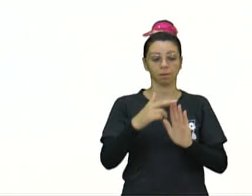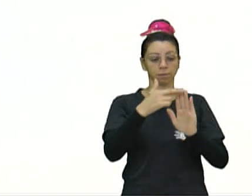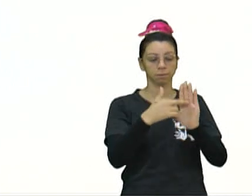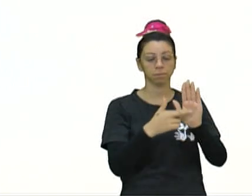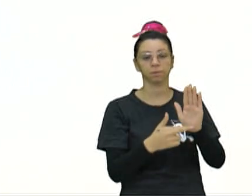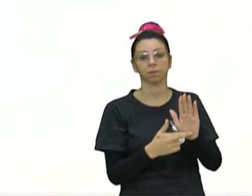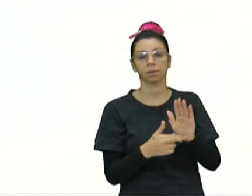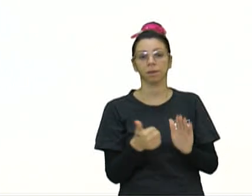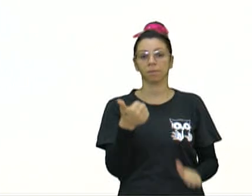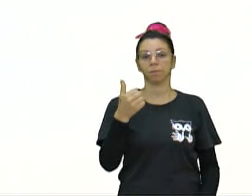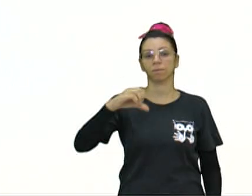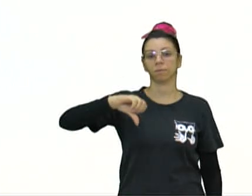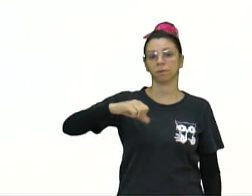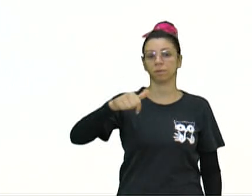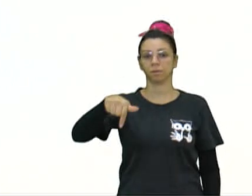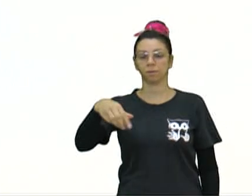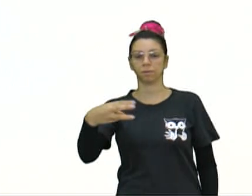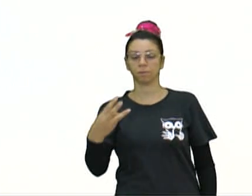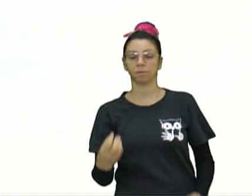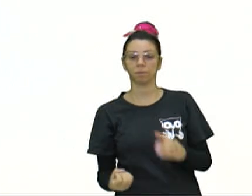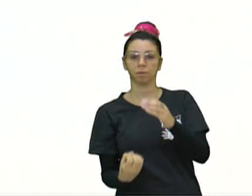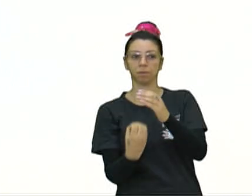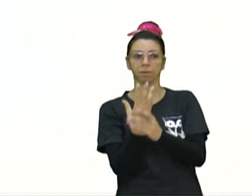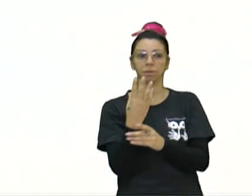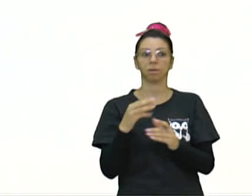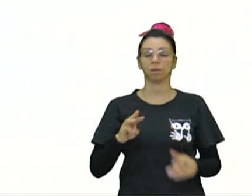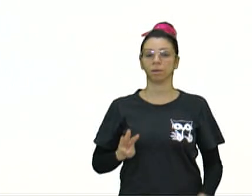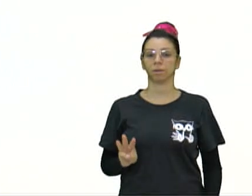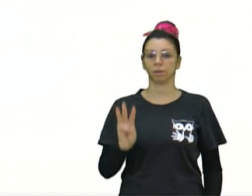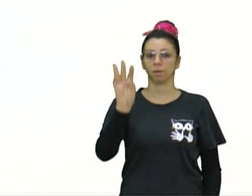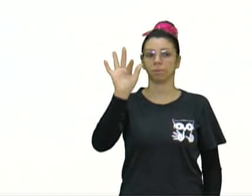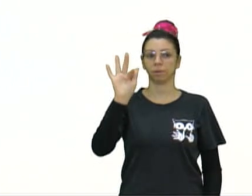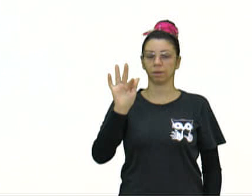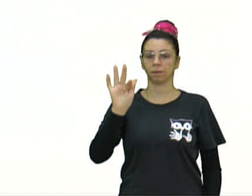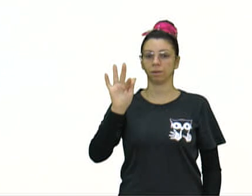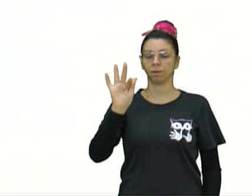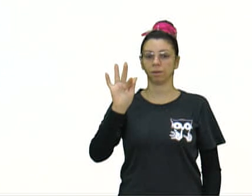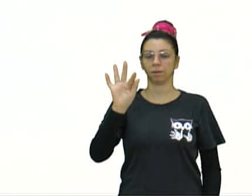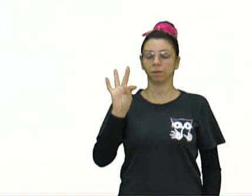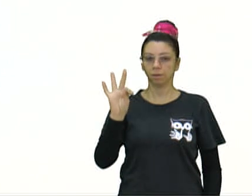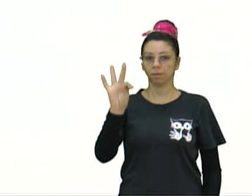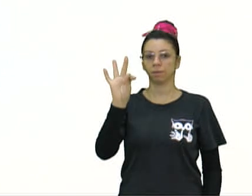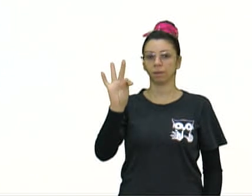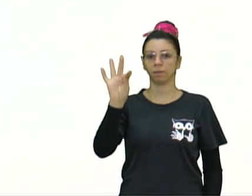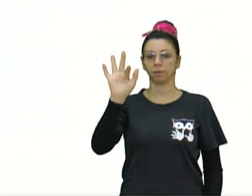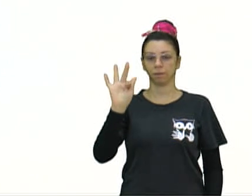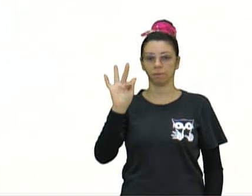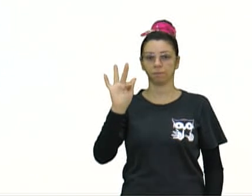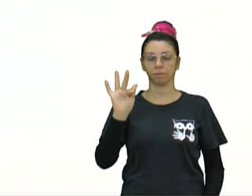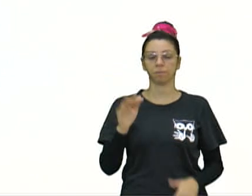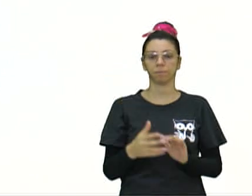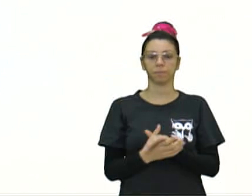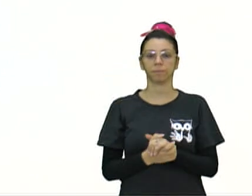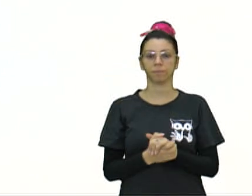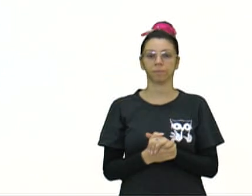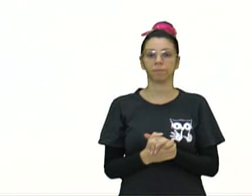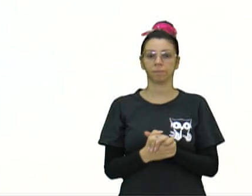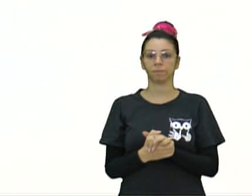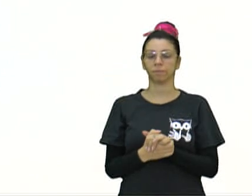em 1973 foi criada a WTF, que é essa entidade aqui. Então a entidade que regulamenta o Taekwondo hoje